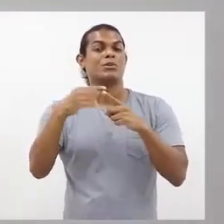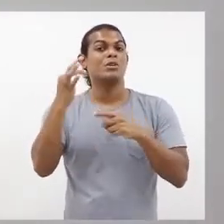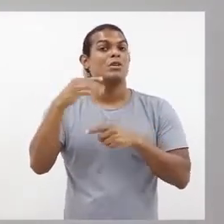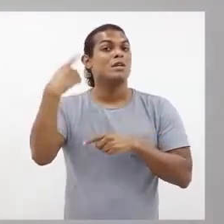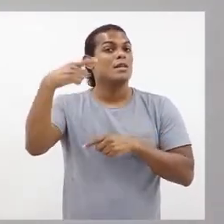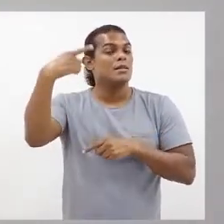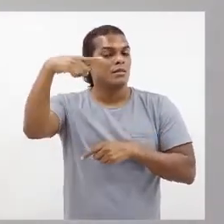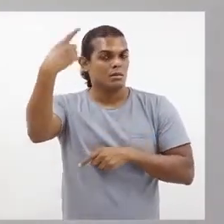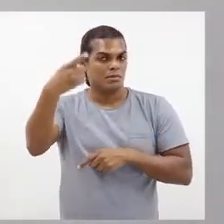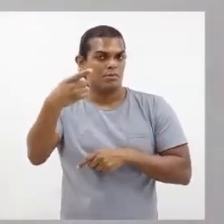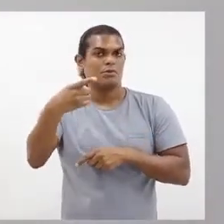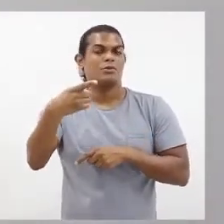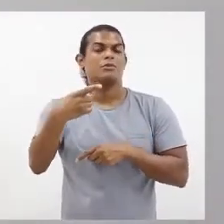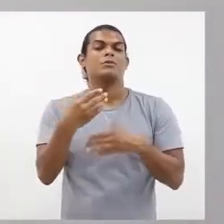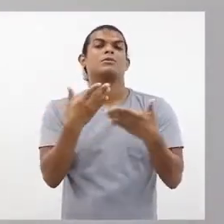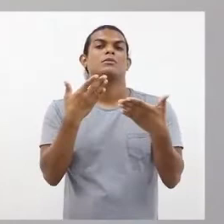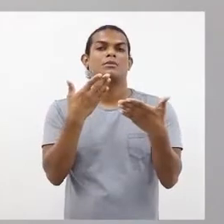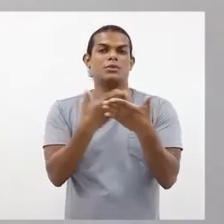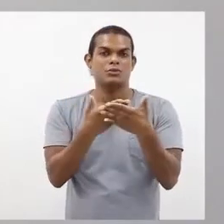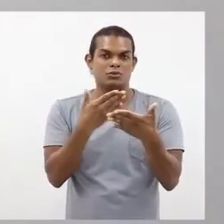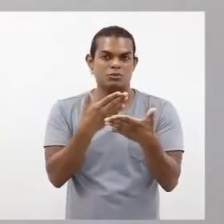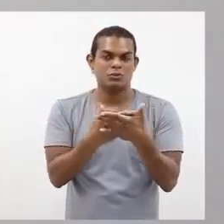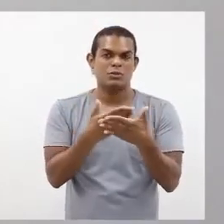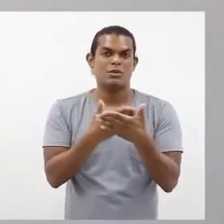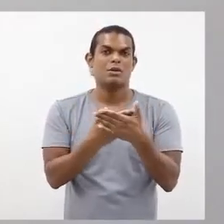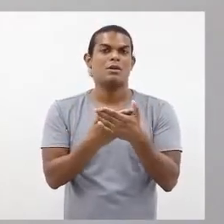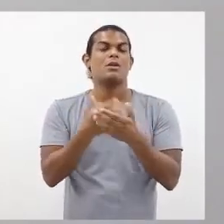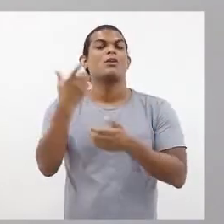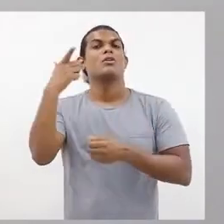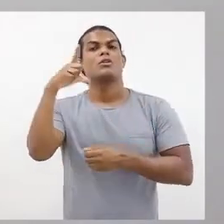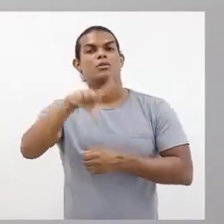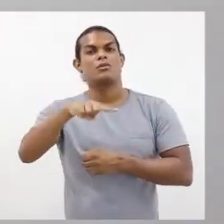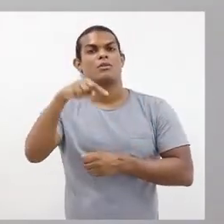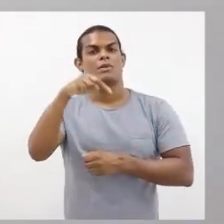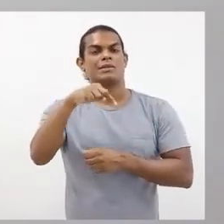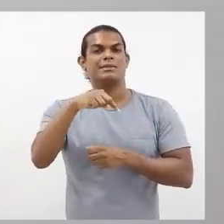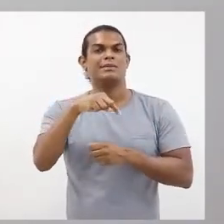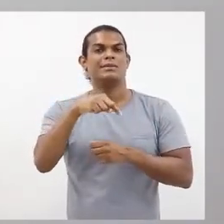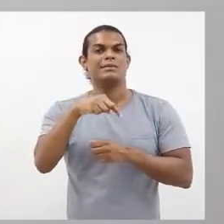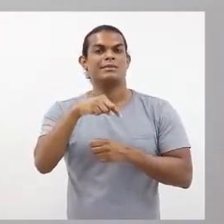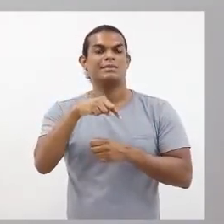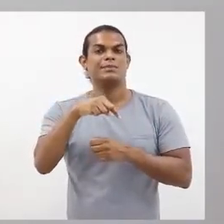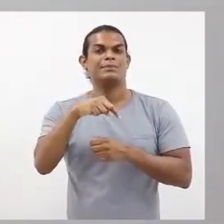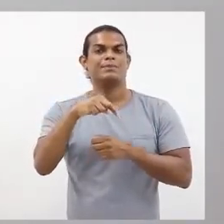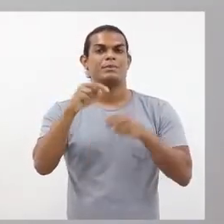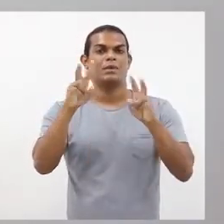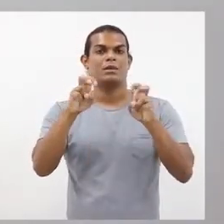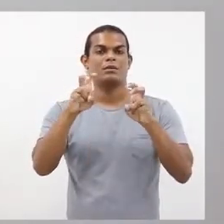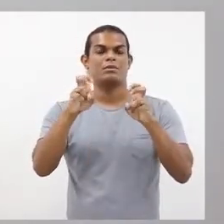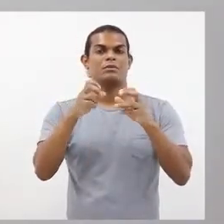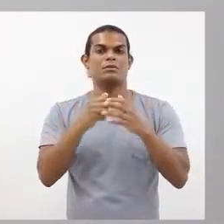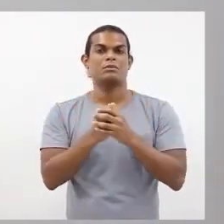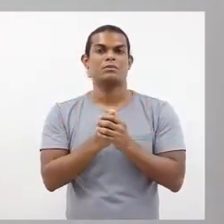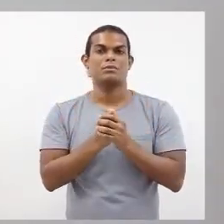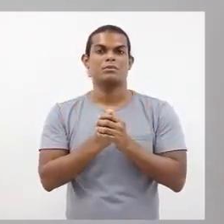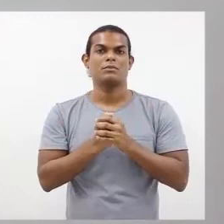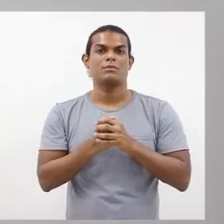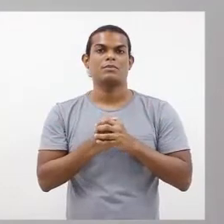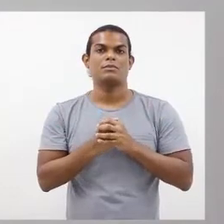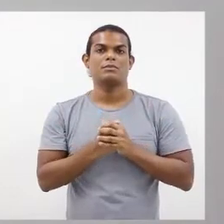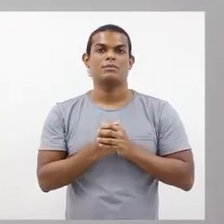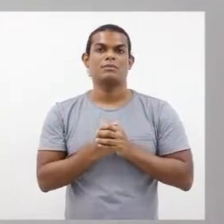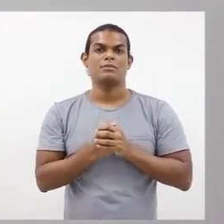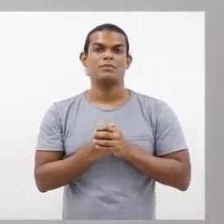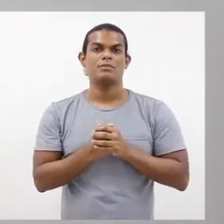desse elemento lá na nossa terceira competência, quando a gente estiver organizando esses elementos dentro do balanço